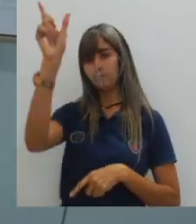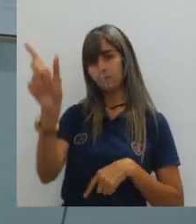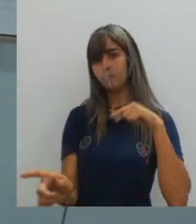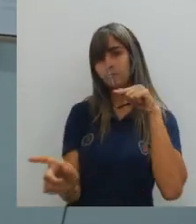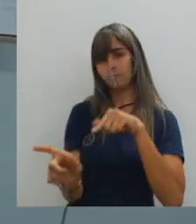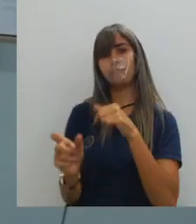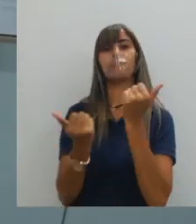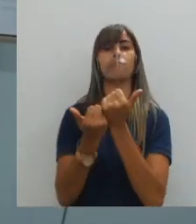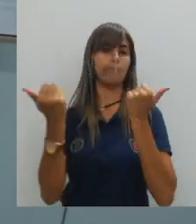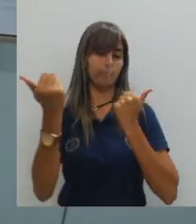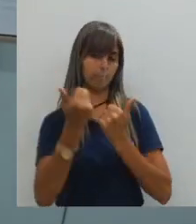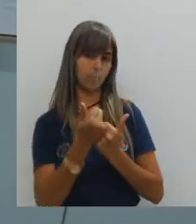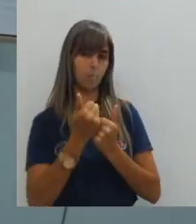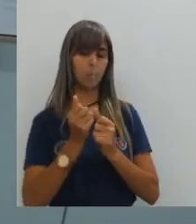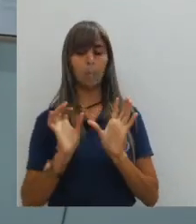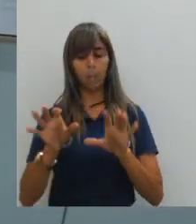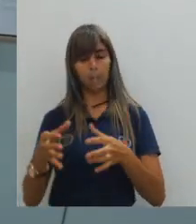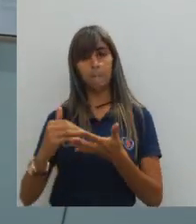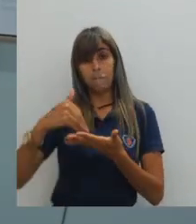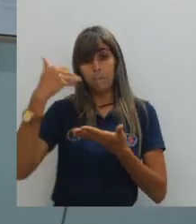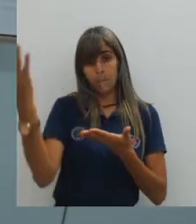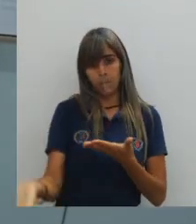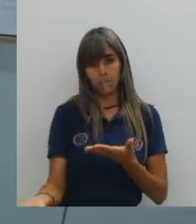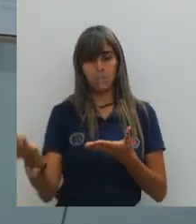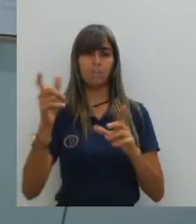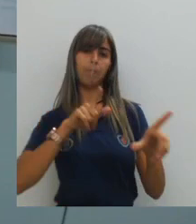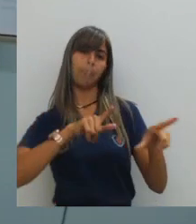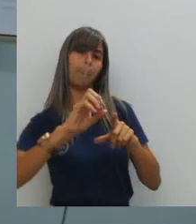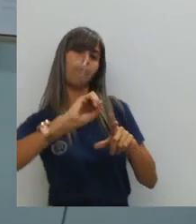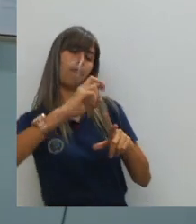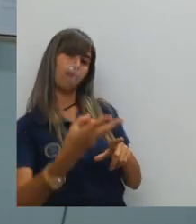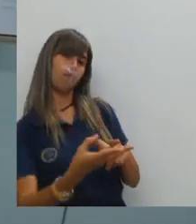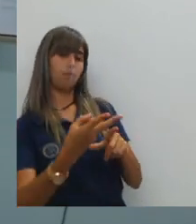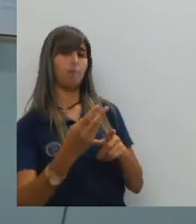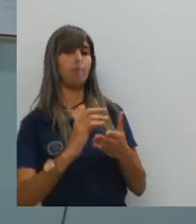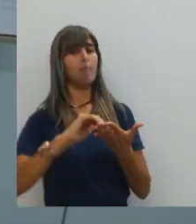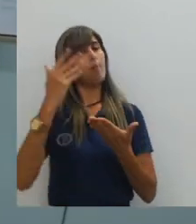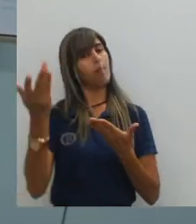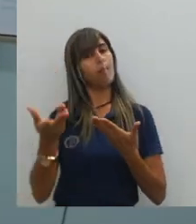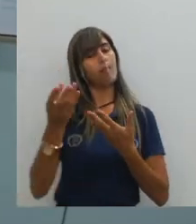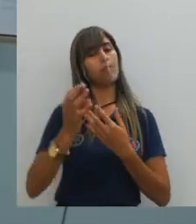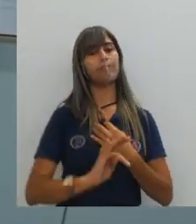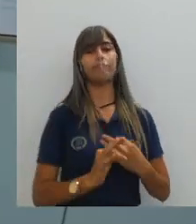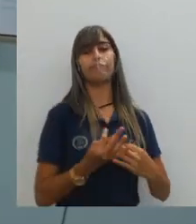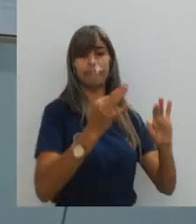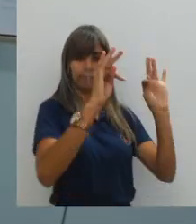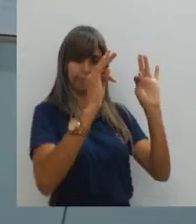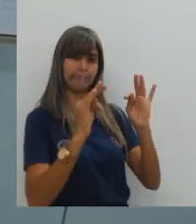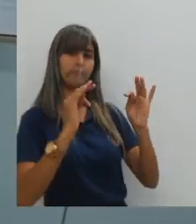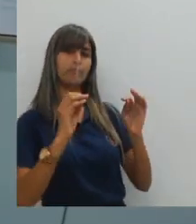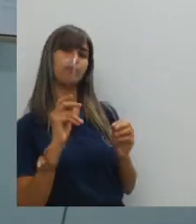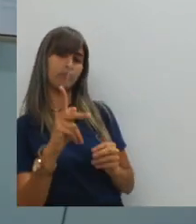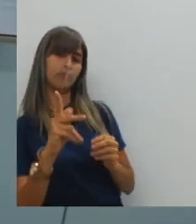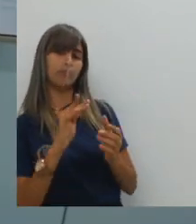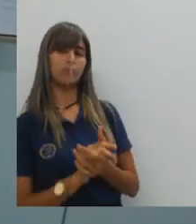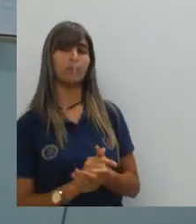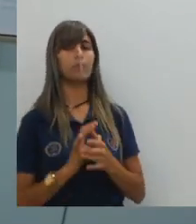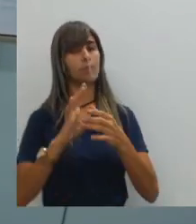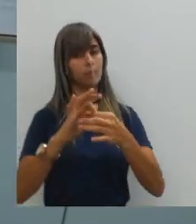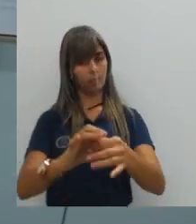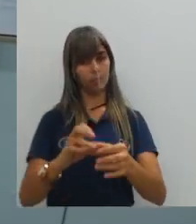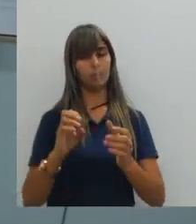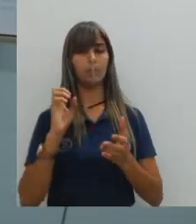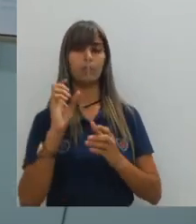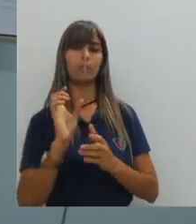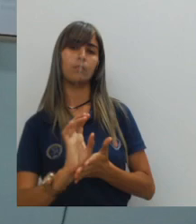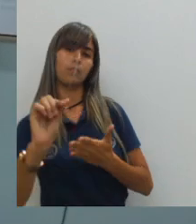que vai estar fora desse mundo do trabalho, ou fora do que é chamado nesse momento de mercado de trabalho, tá certo? Então, nos contextos econômicos,